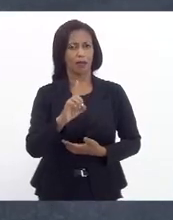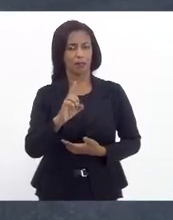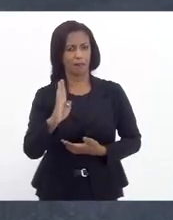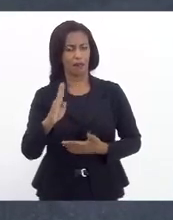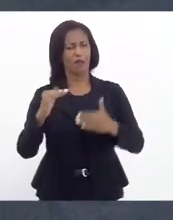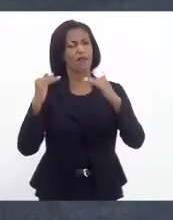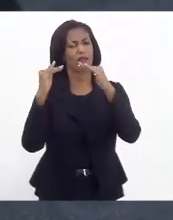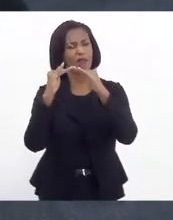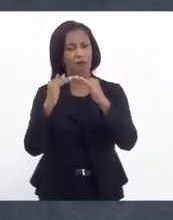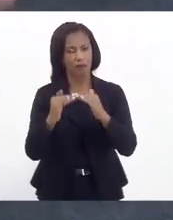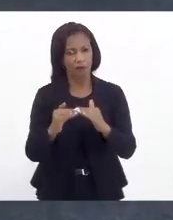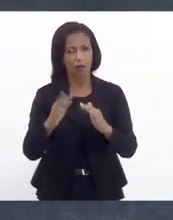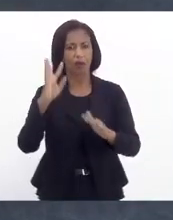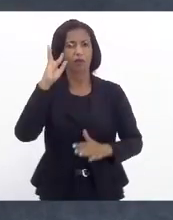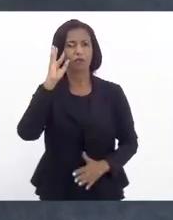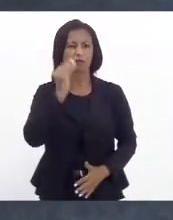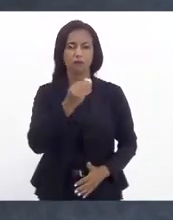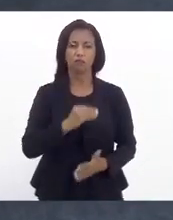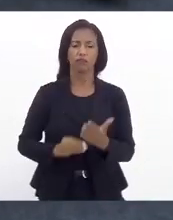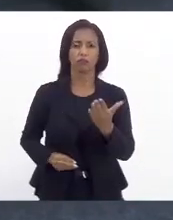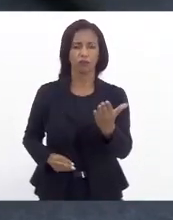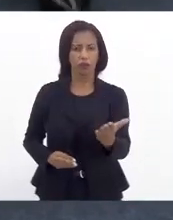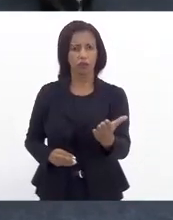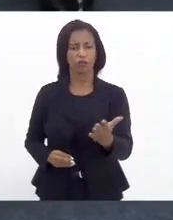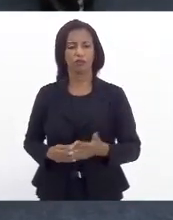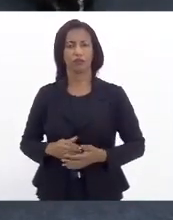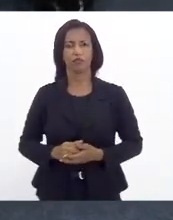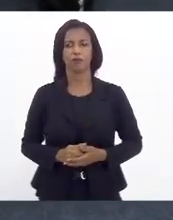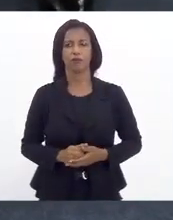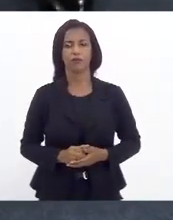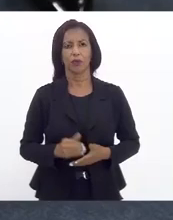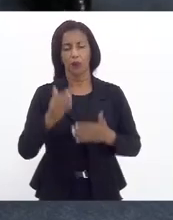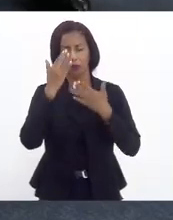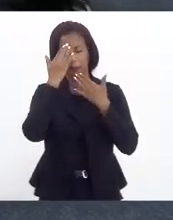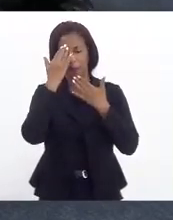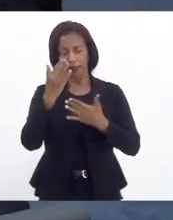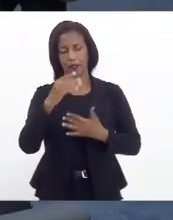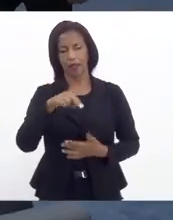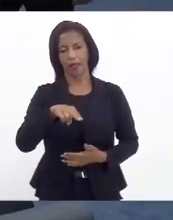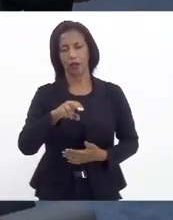favorável a essa decisão a que vocês chegaram. Obrigado, deputado Noel.